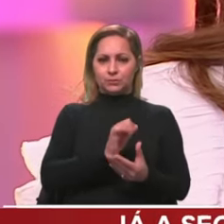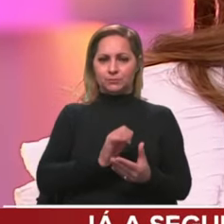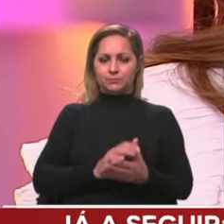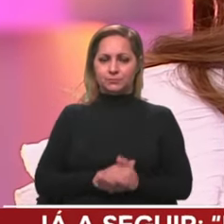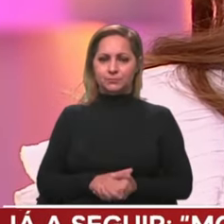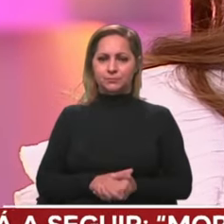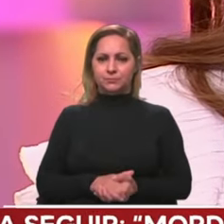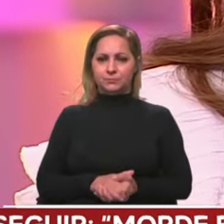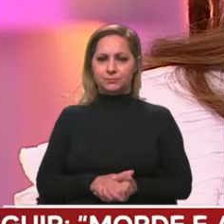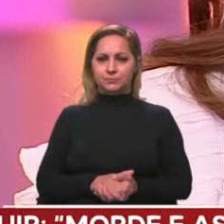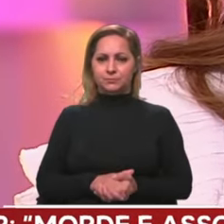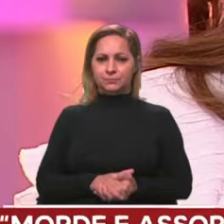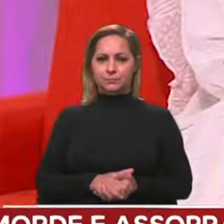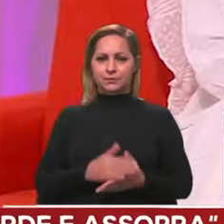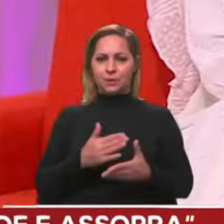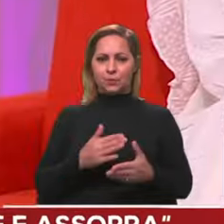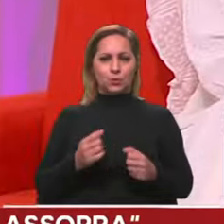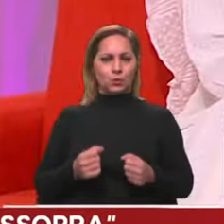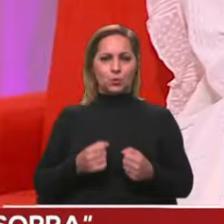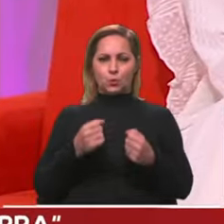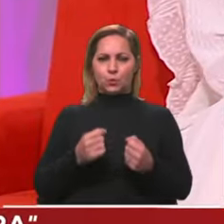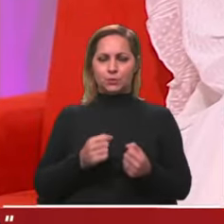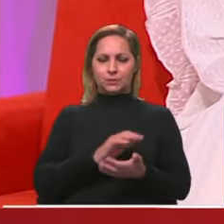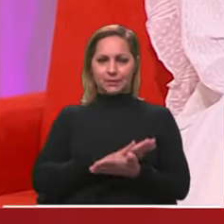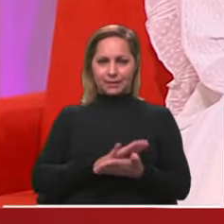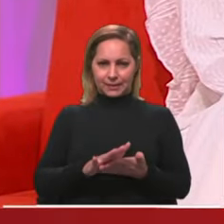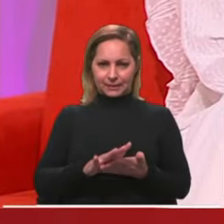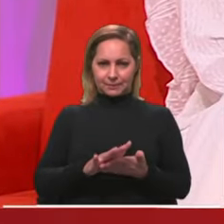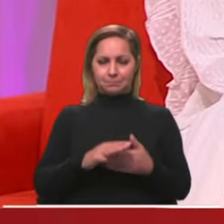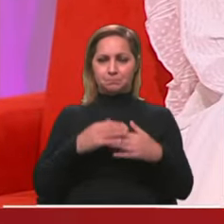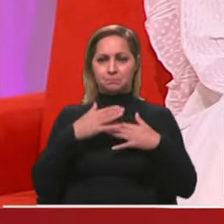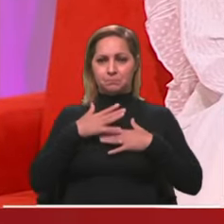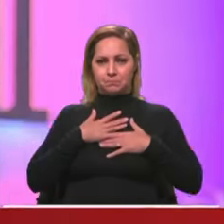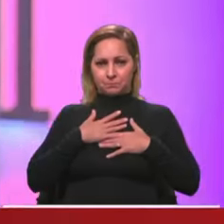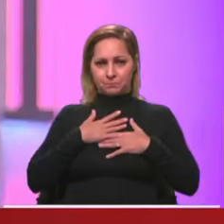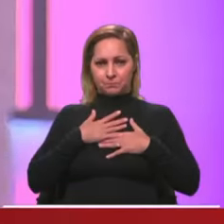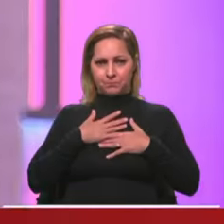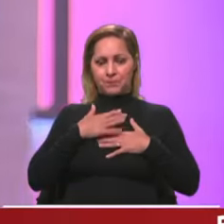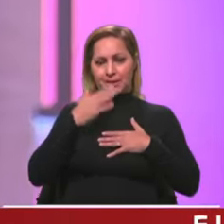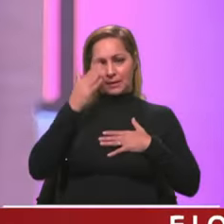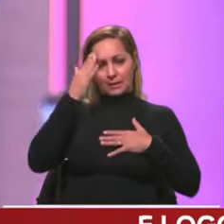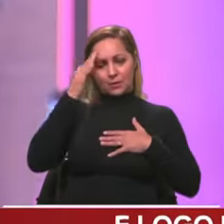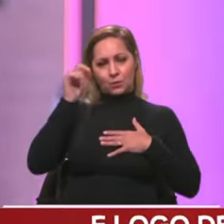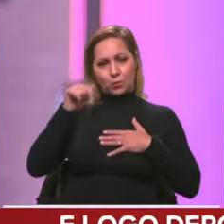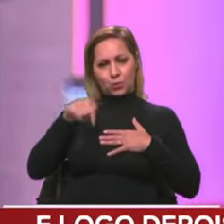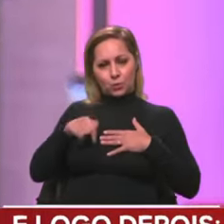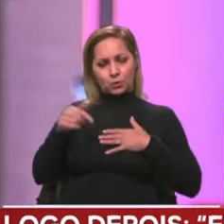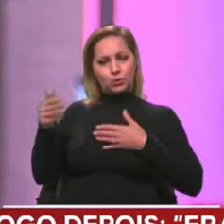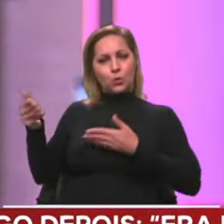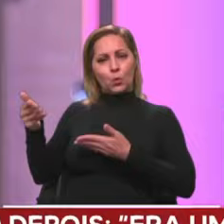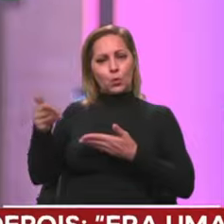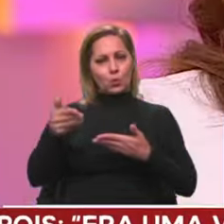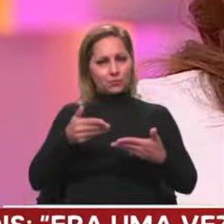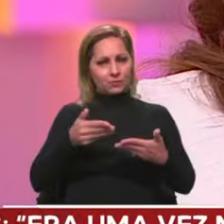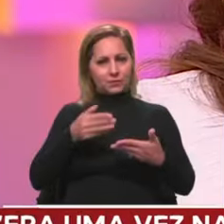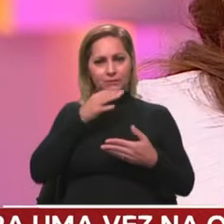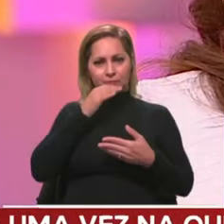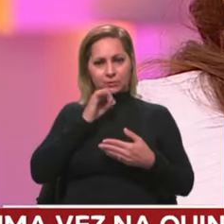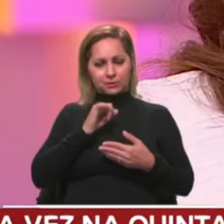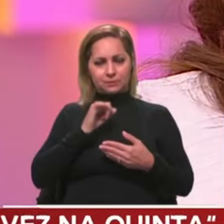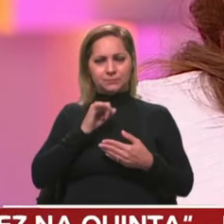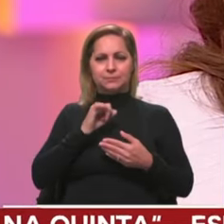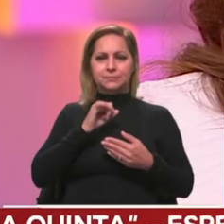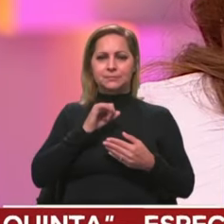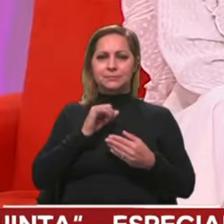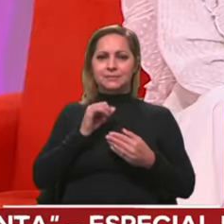momento não não consigo fazer nada tá o processo eu tenho para mim depois do que ouvi que o André hoje dizer a seu respeito a relação